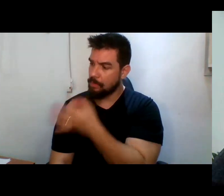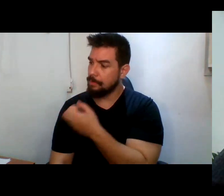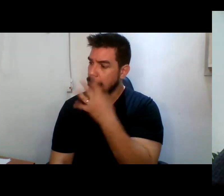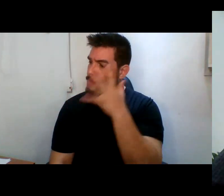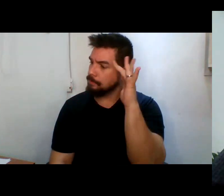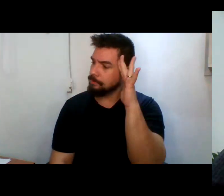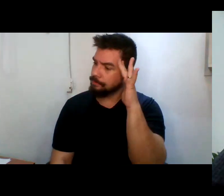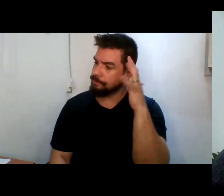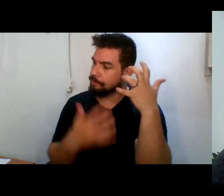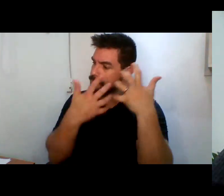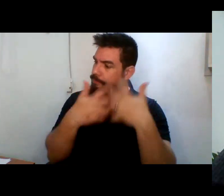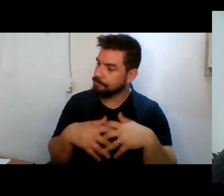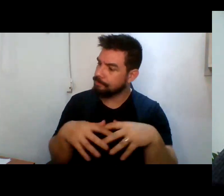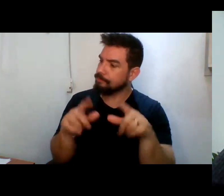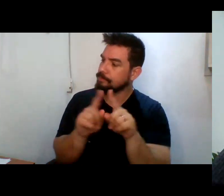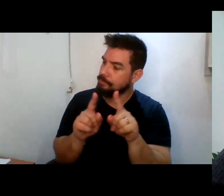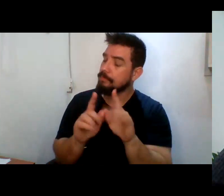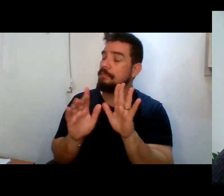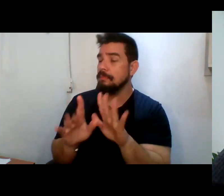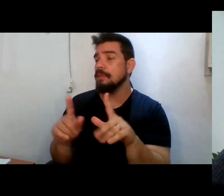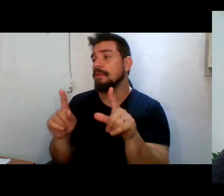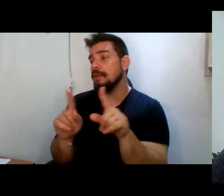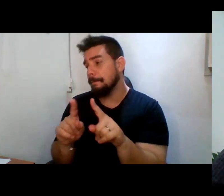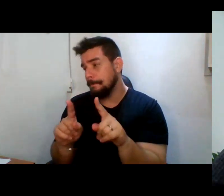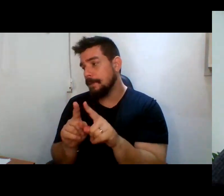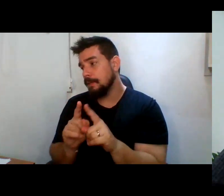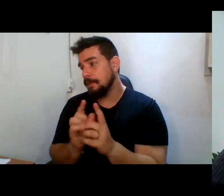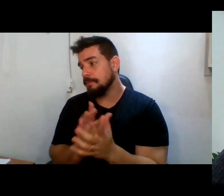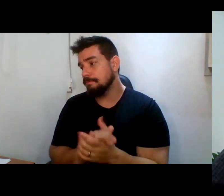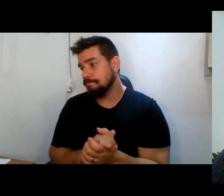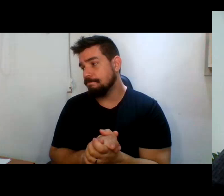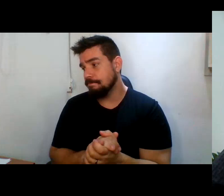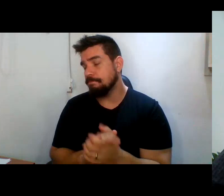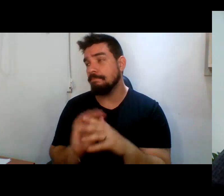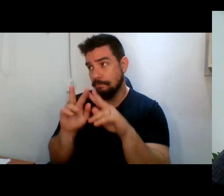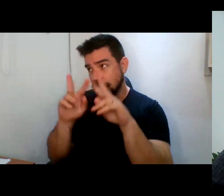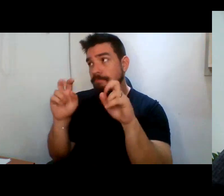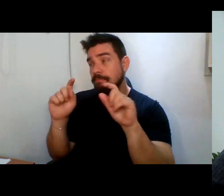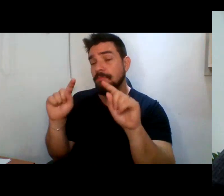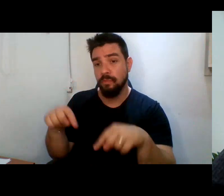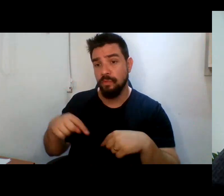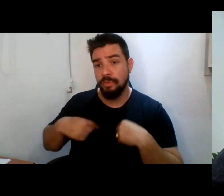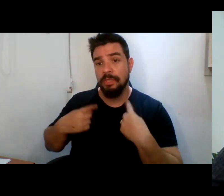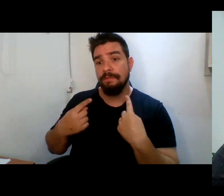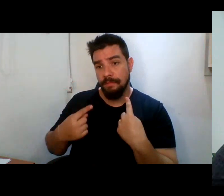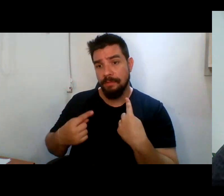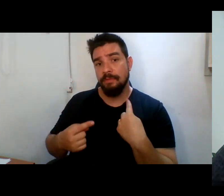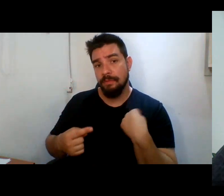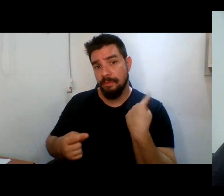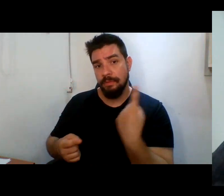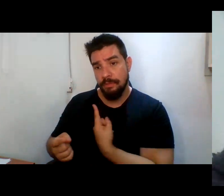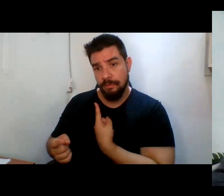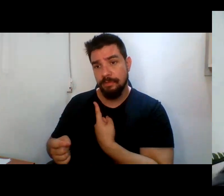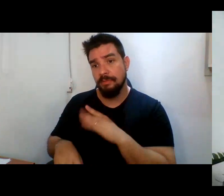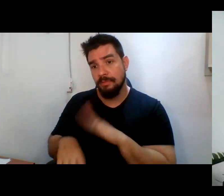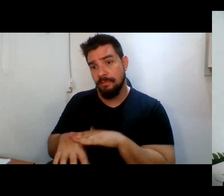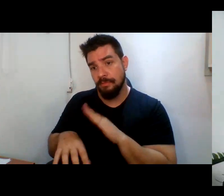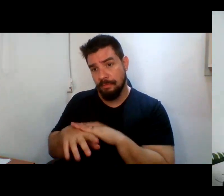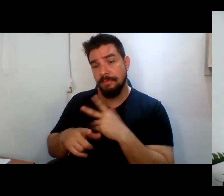pensar também, mas também é uma questão de um desafio que a gente tem que